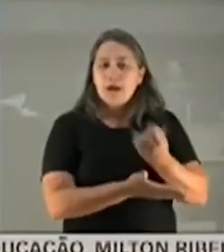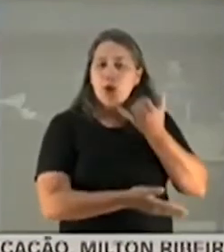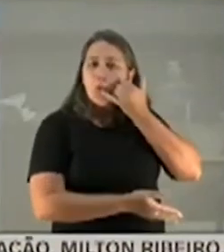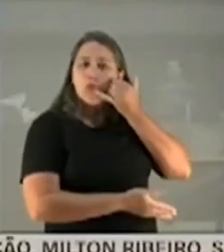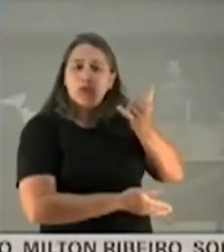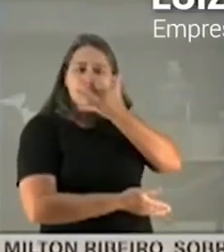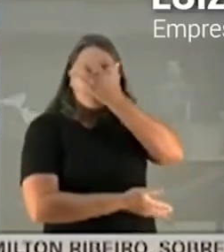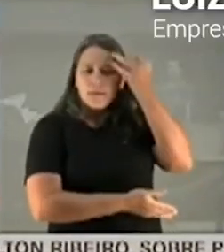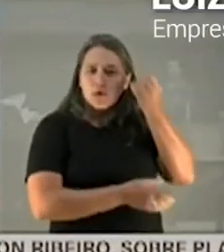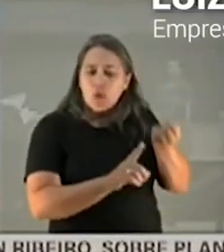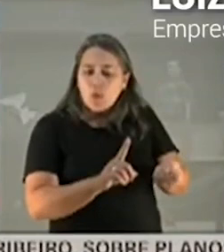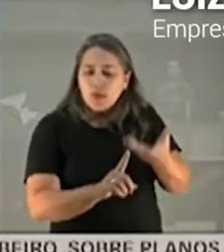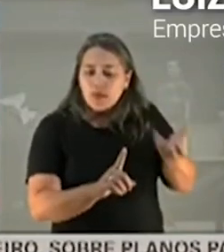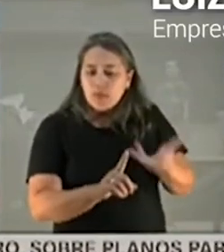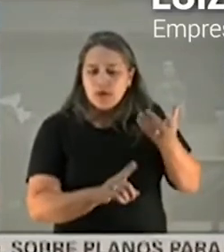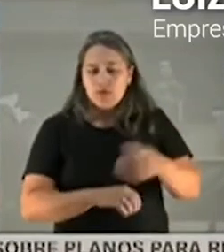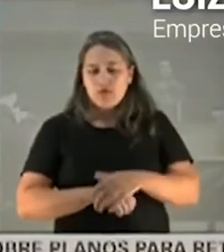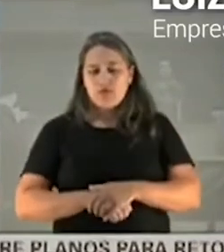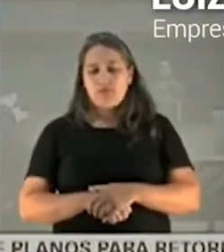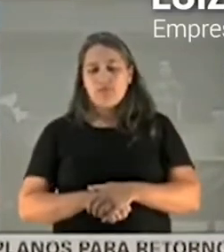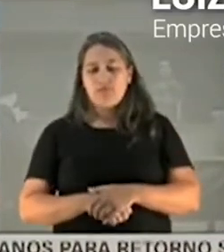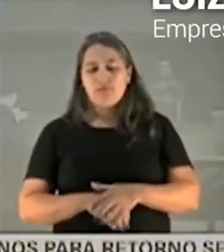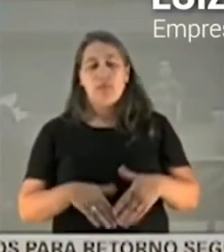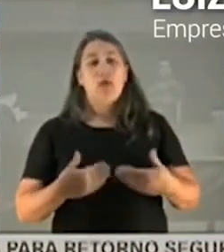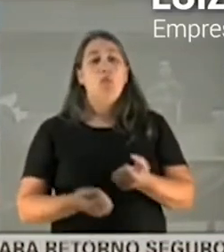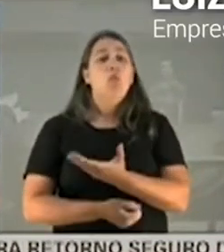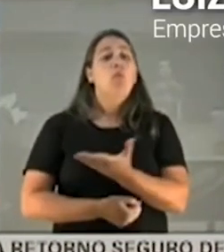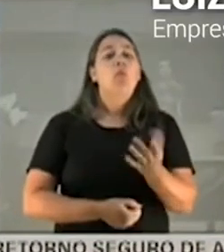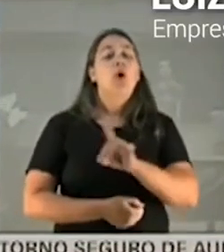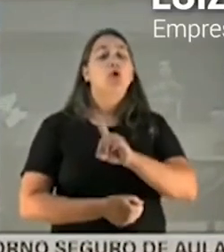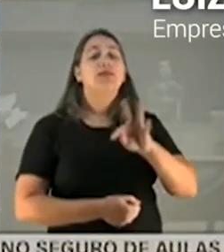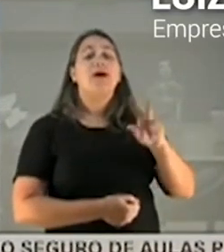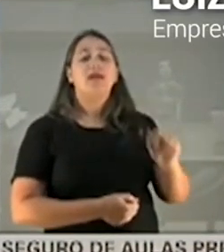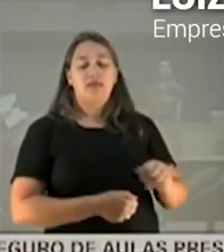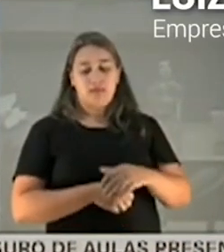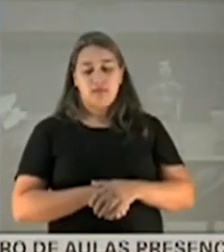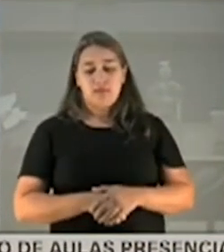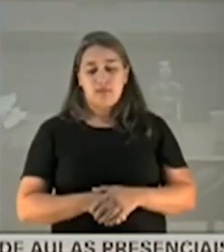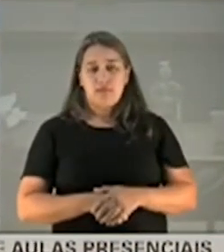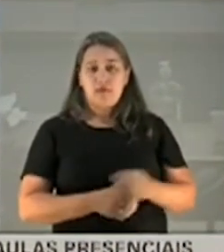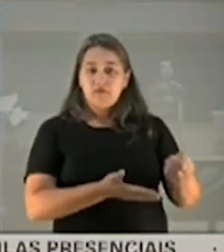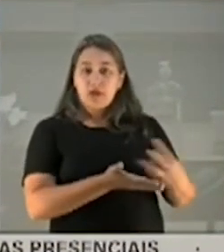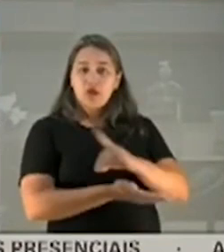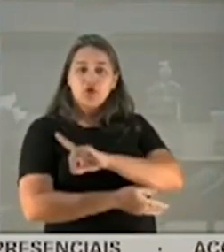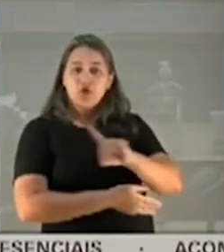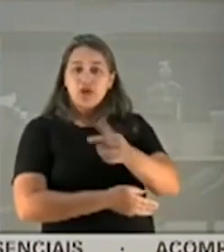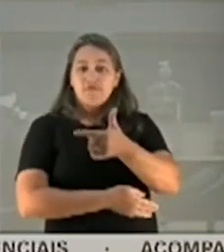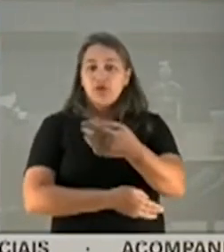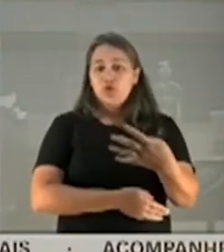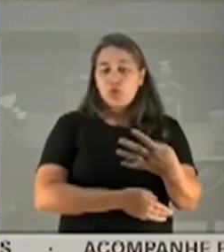depoente. Pois não, senhor Demiguete, qual foi a data que o senhor recebeu o e-mail? Me foi enviado aqui por ele no dia 24 de